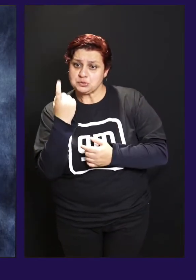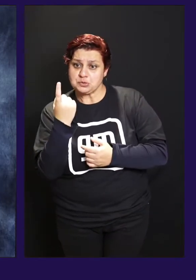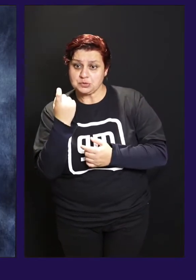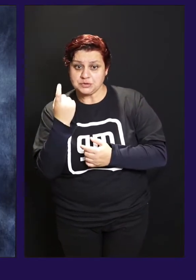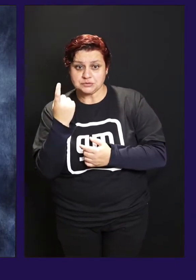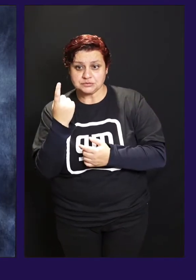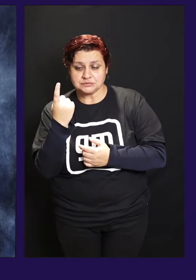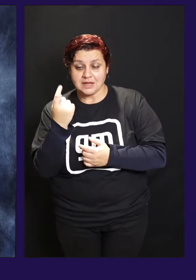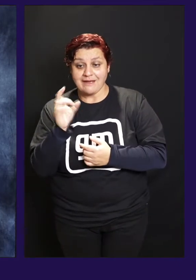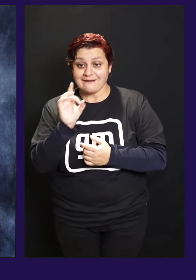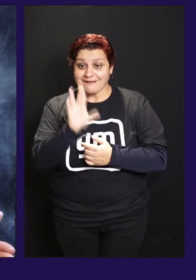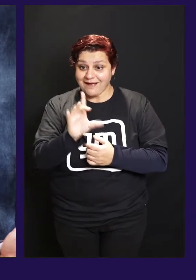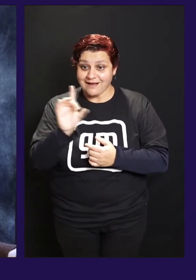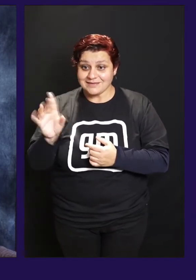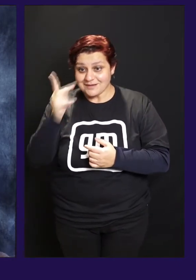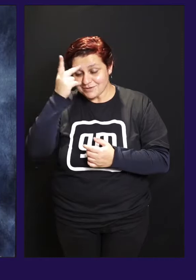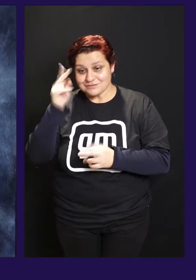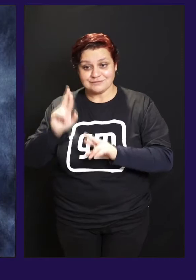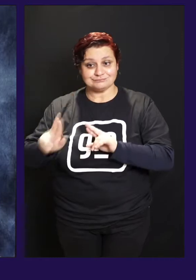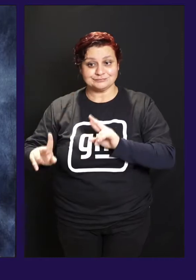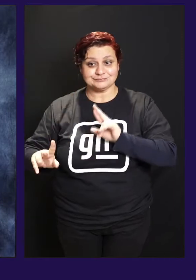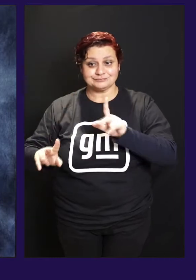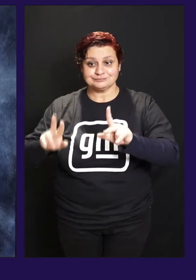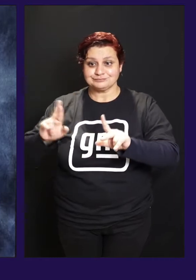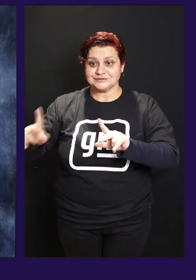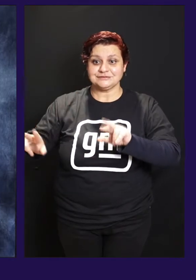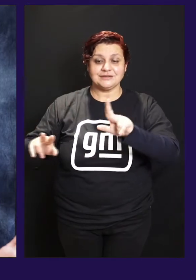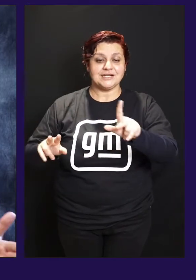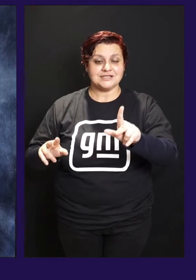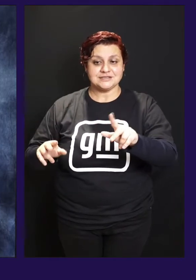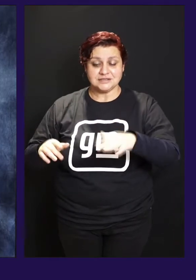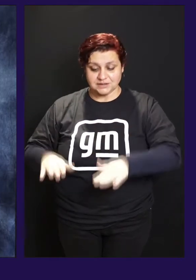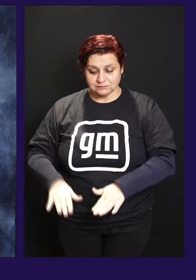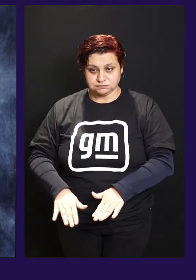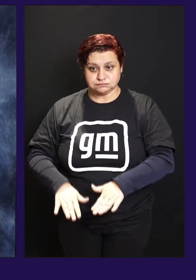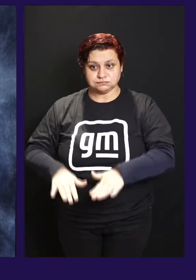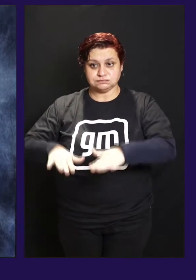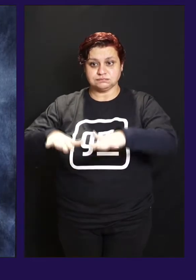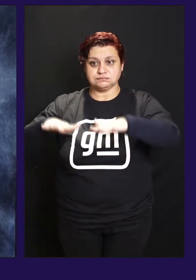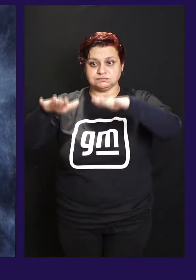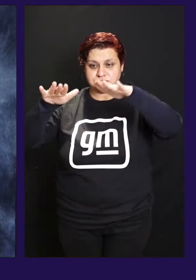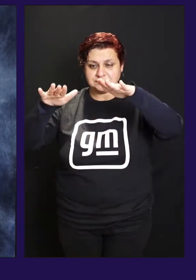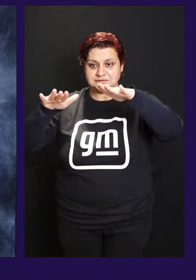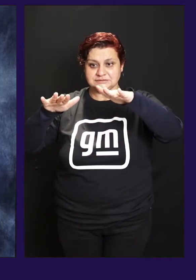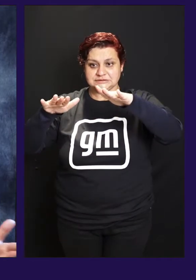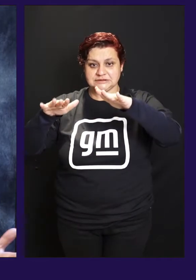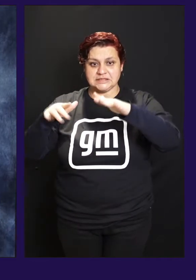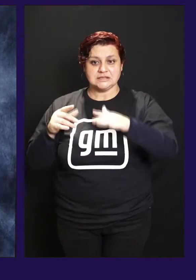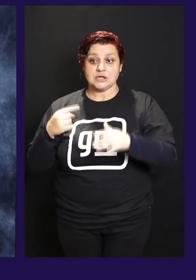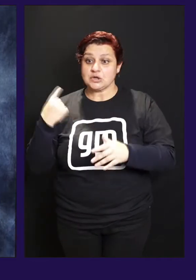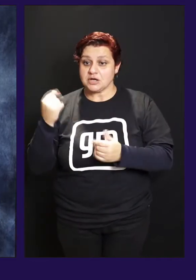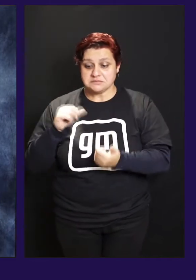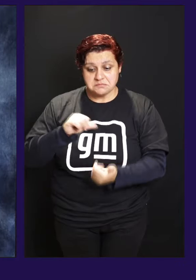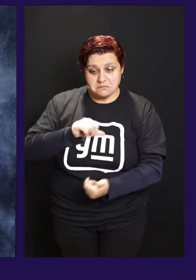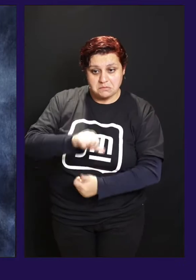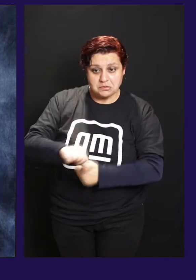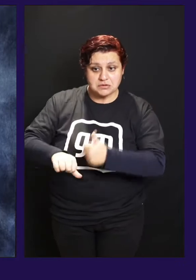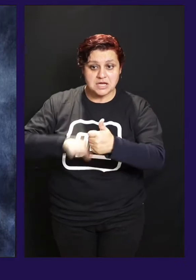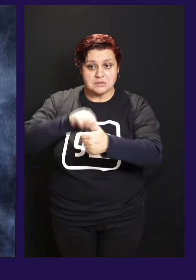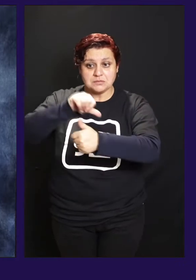ou situacional, elas estão excluídas dessas experiências. Então, o convite que a gente faz no